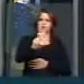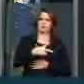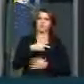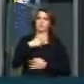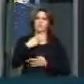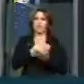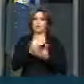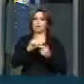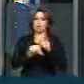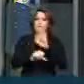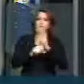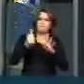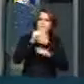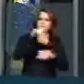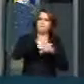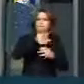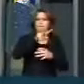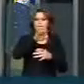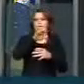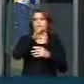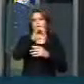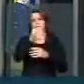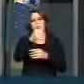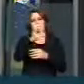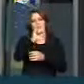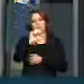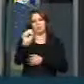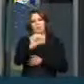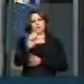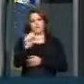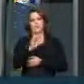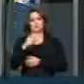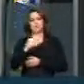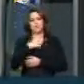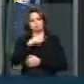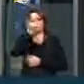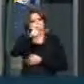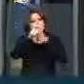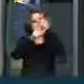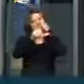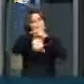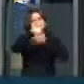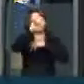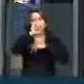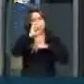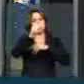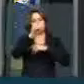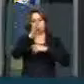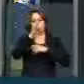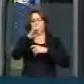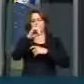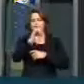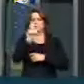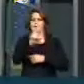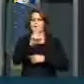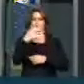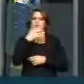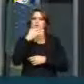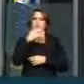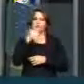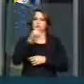e emitiu os primeiros votos em 10 de janeiro de 1988, tendo sido ordenado sacerdote em 5 de